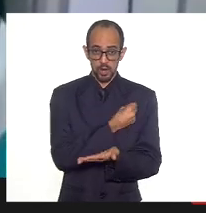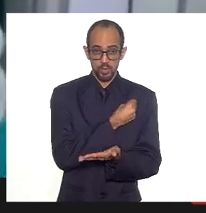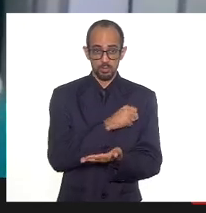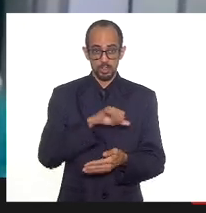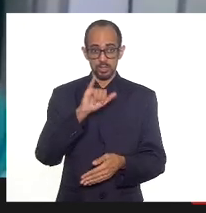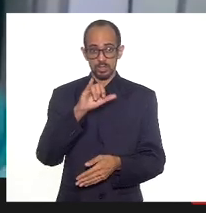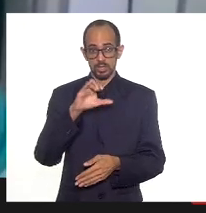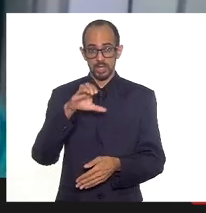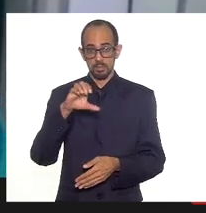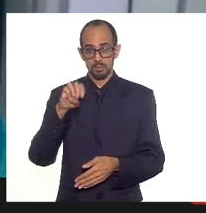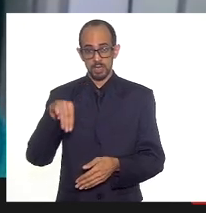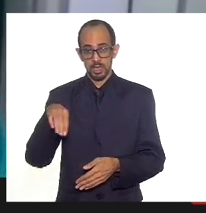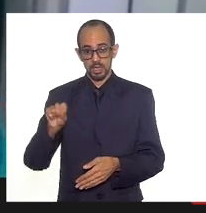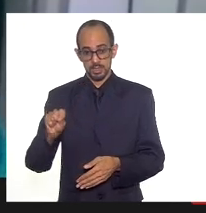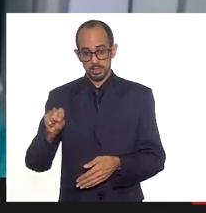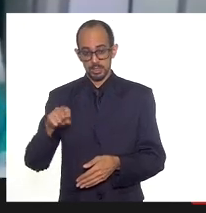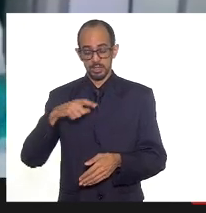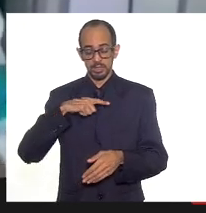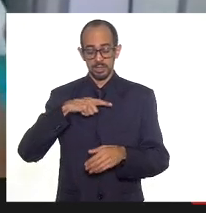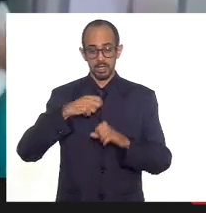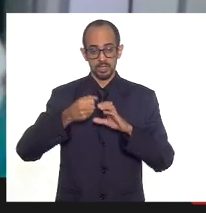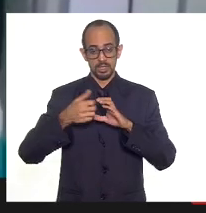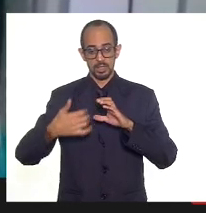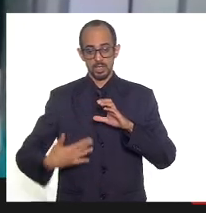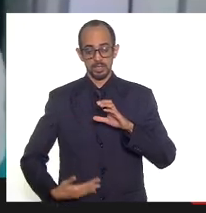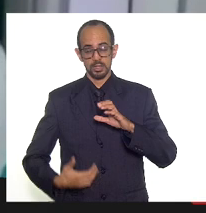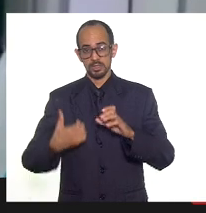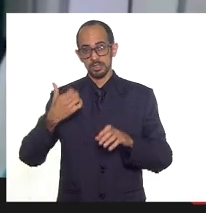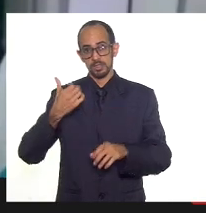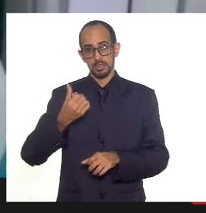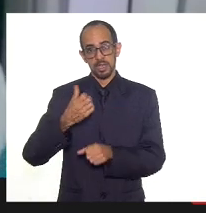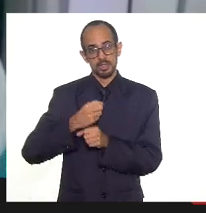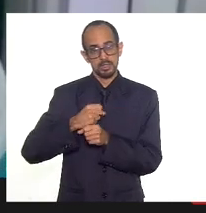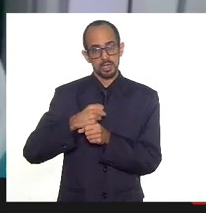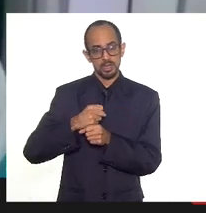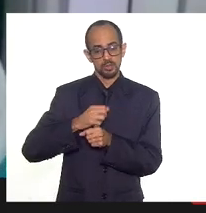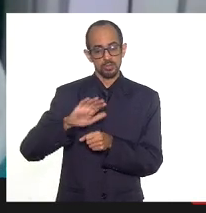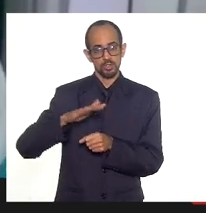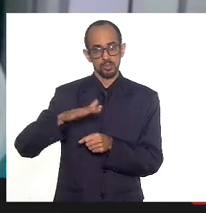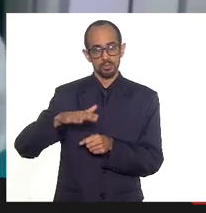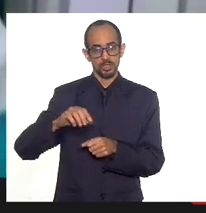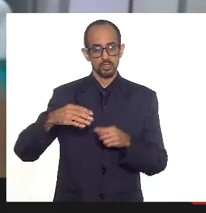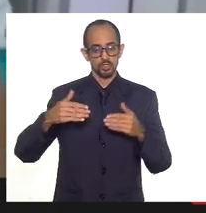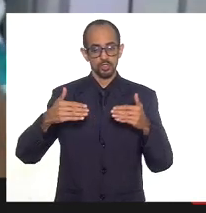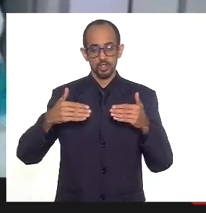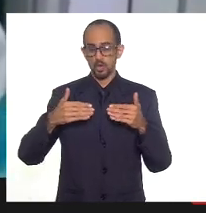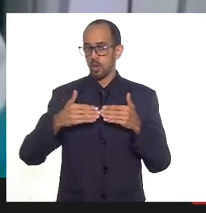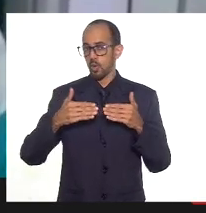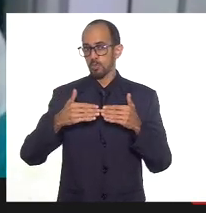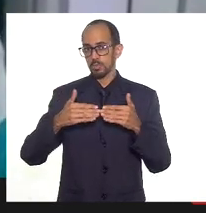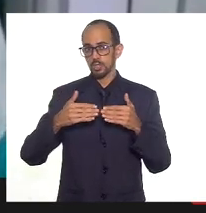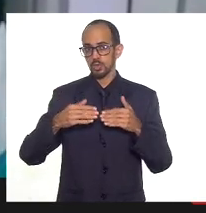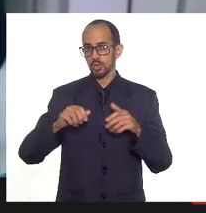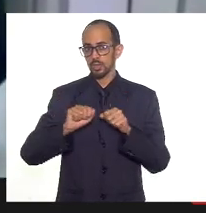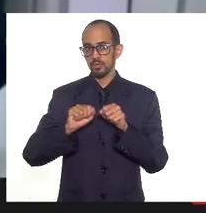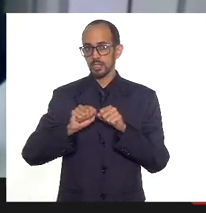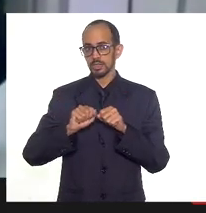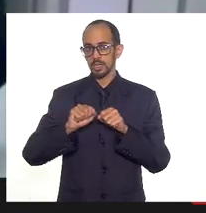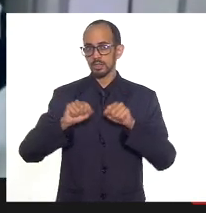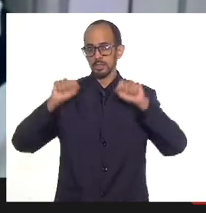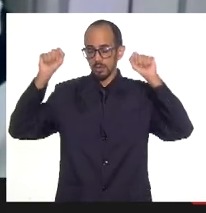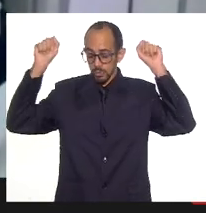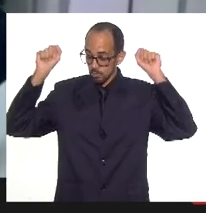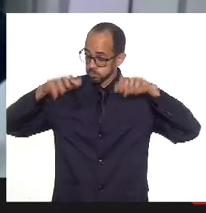tem essas três características dos últimos 5, 6 anos que se combinaram numa espécie de tempestade perfeita. E aí, nunca é demais